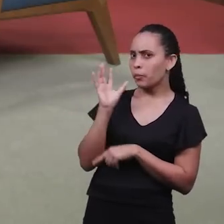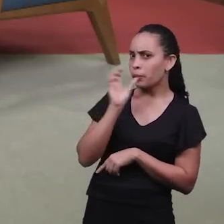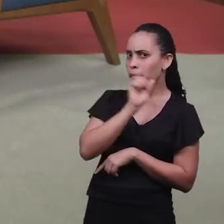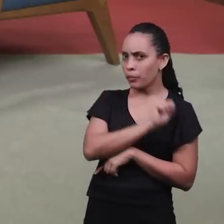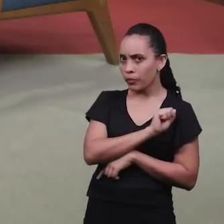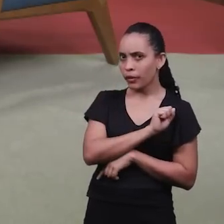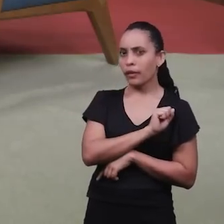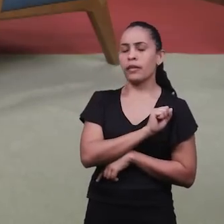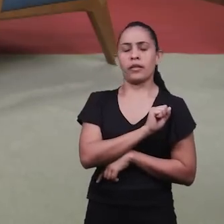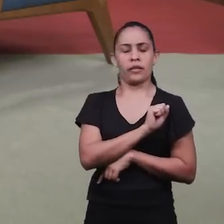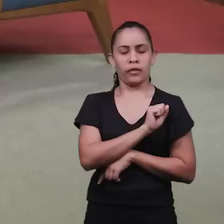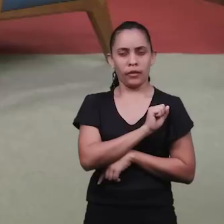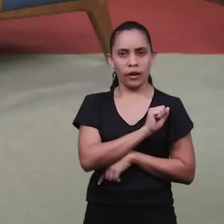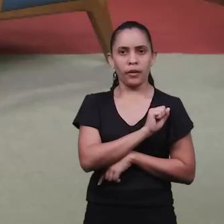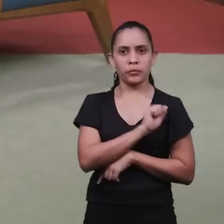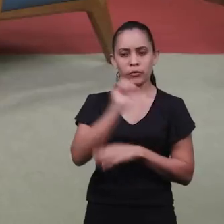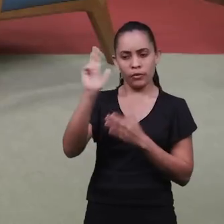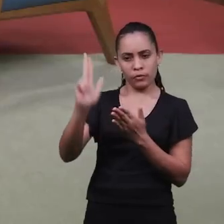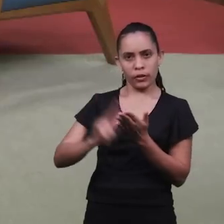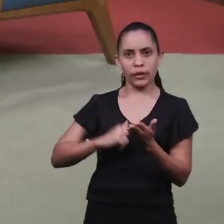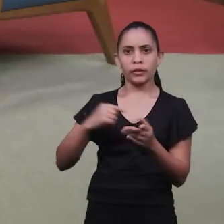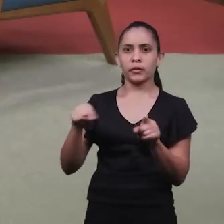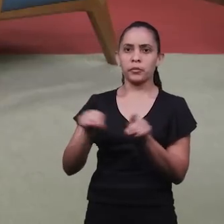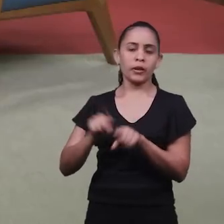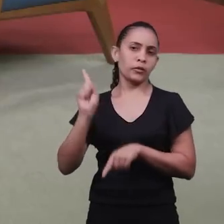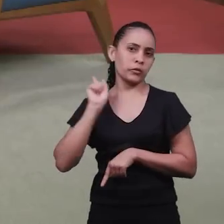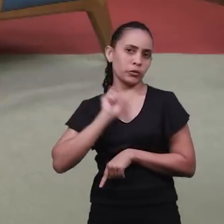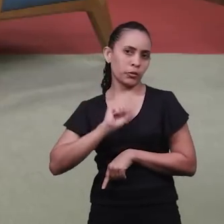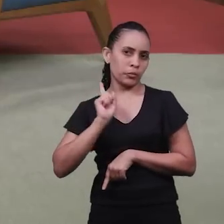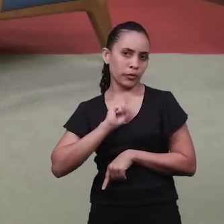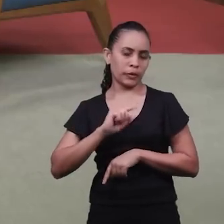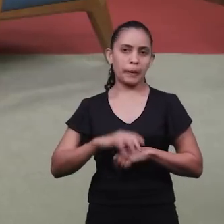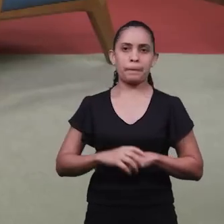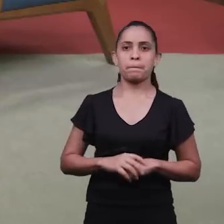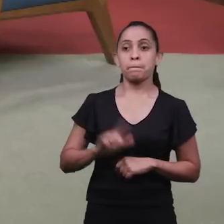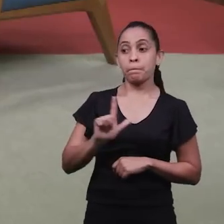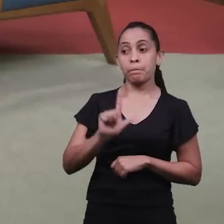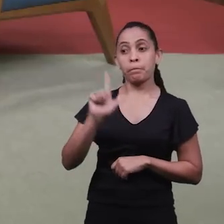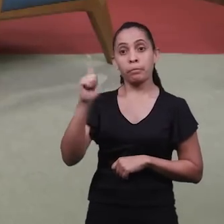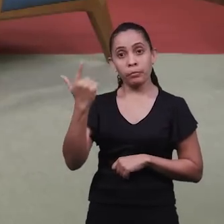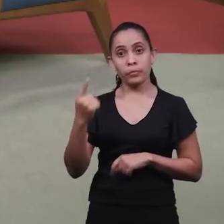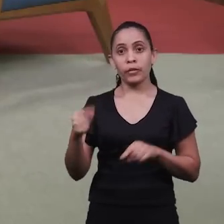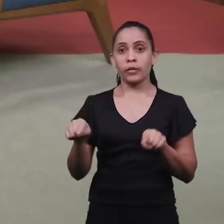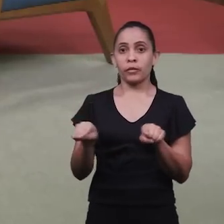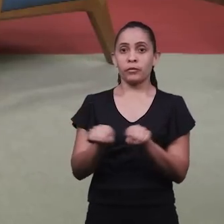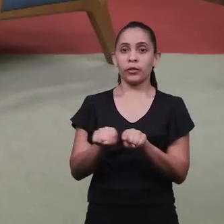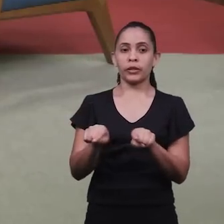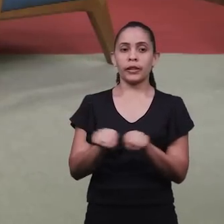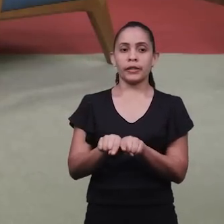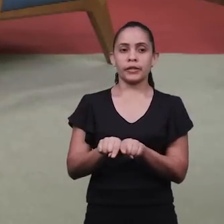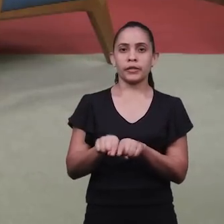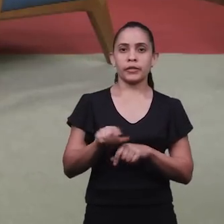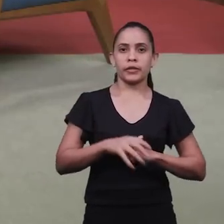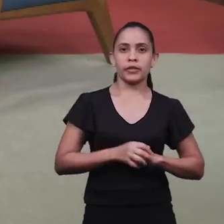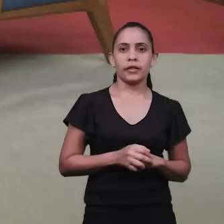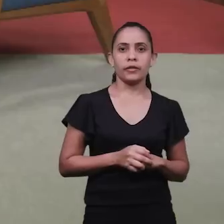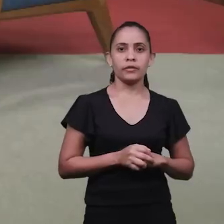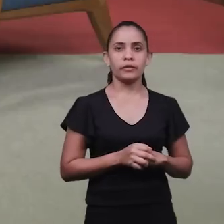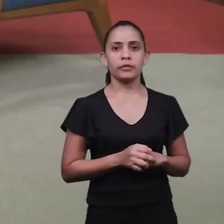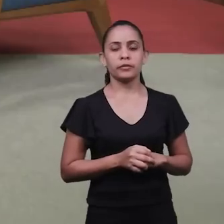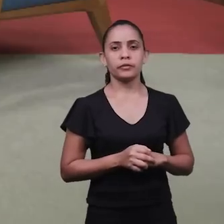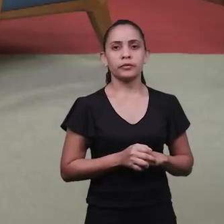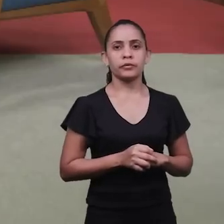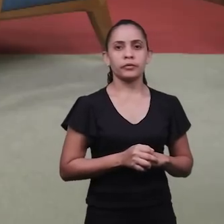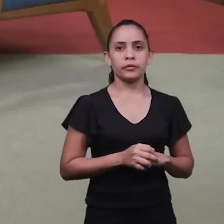curtos, que nos foram enviados também. Um deles de Governador Valadares, no estado de Minas Gerais, e o outro de Fortaleza do Ceará. Júlia